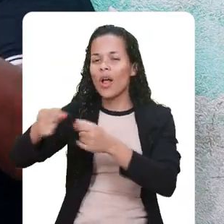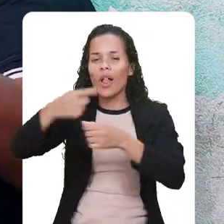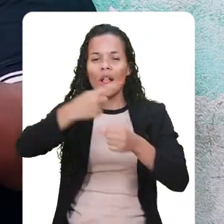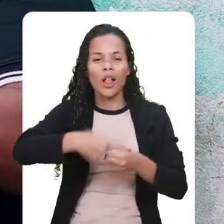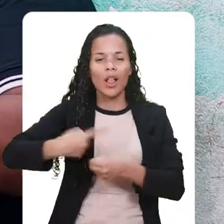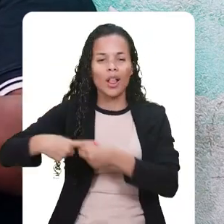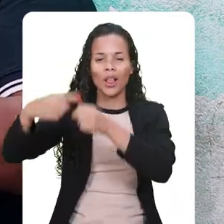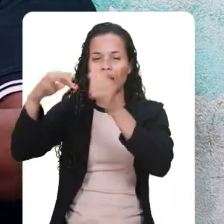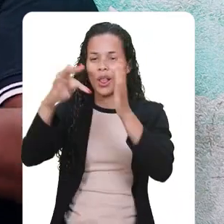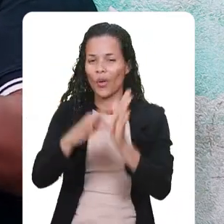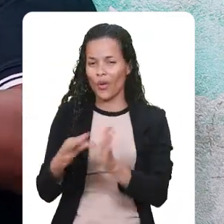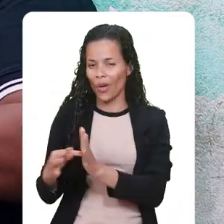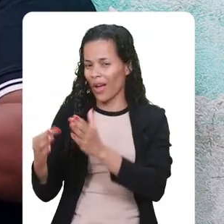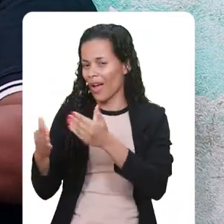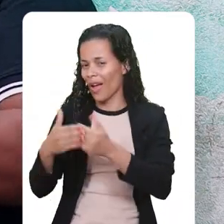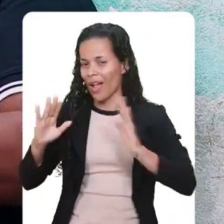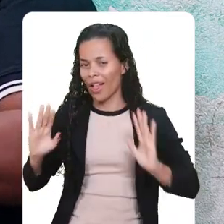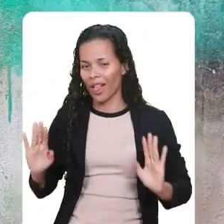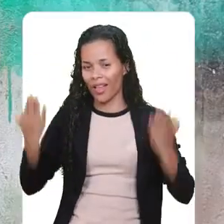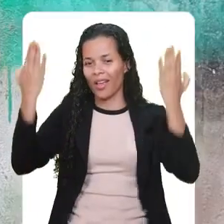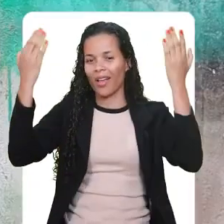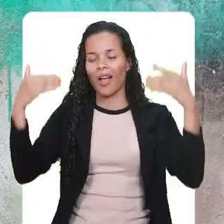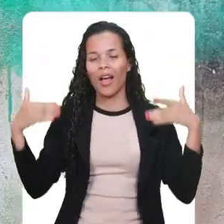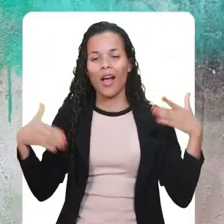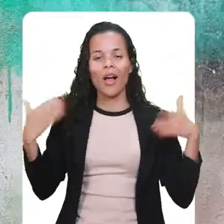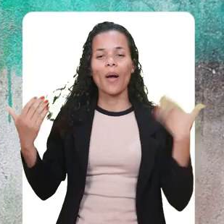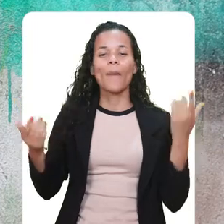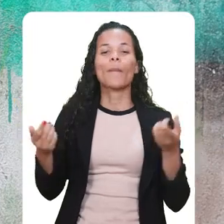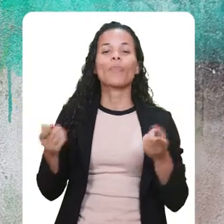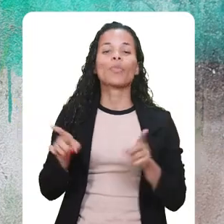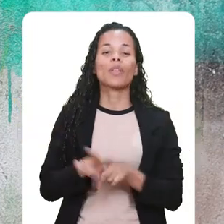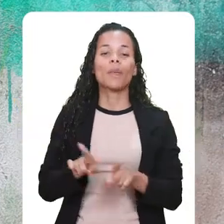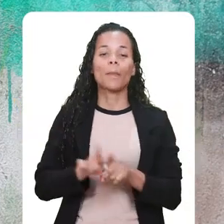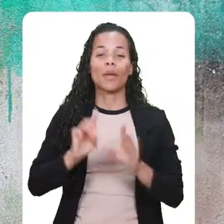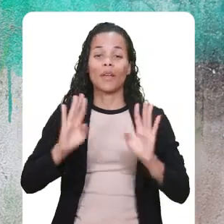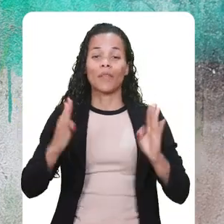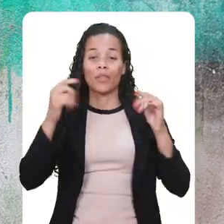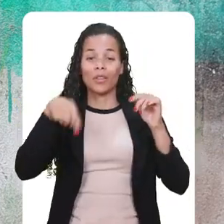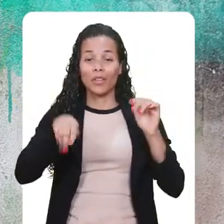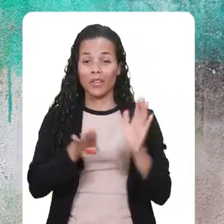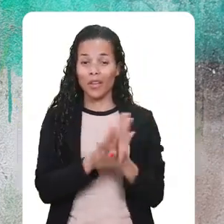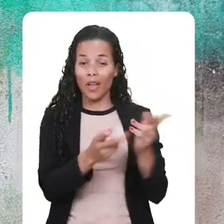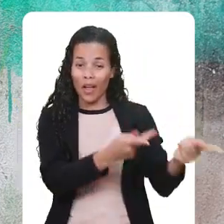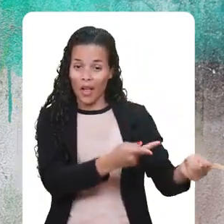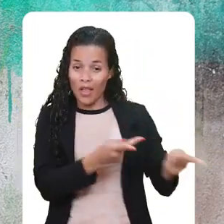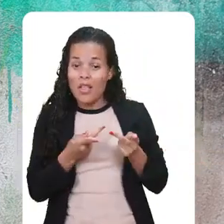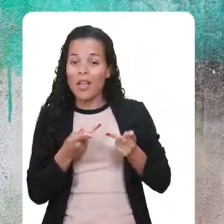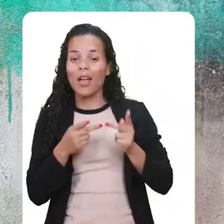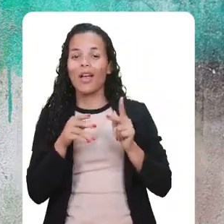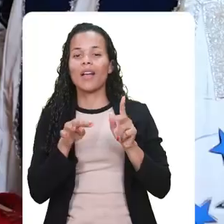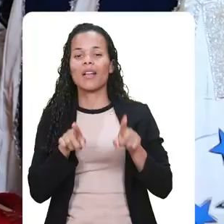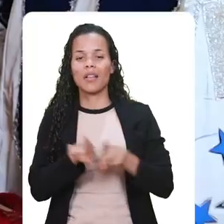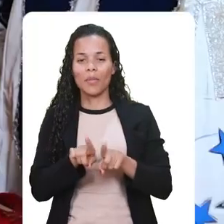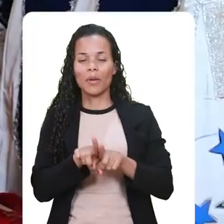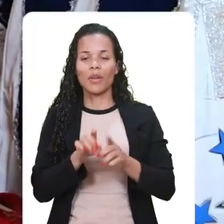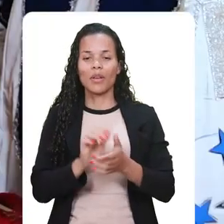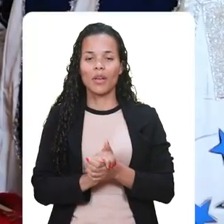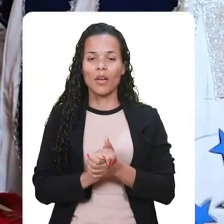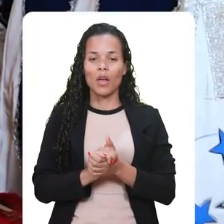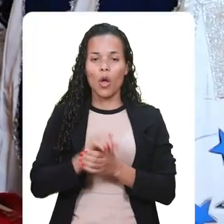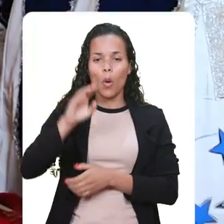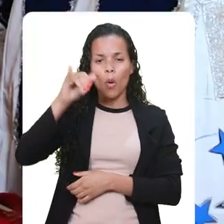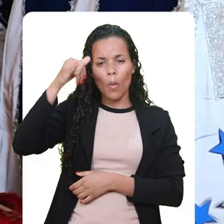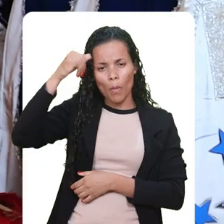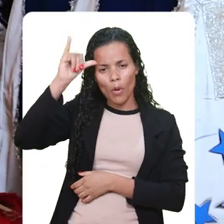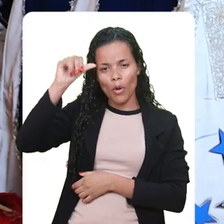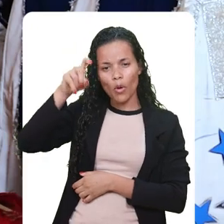na cidade, é legal o carnaval também. E os eventos aqui, quando é chamado, aqui na cidade mesmo. O boi rouxinol, ele